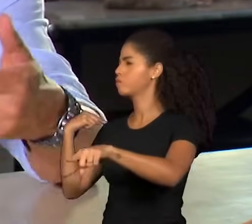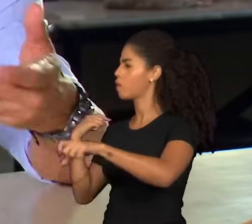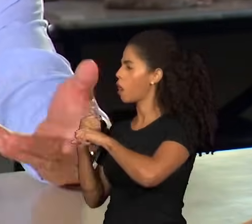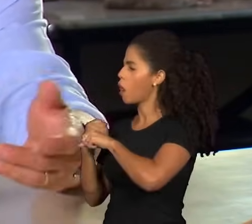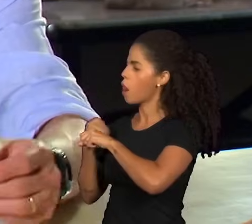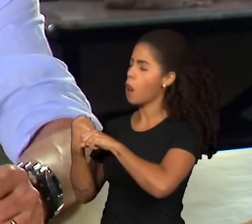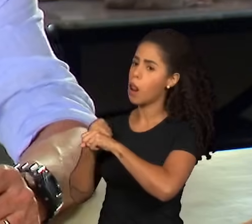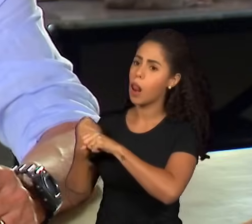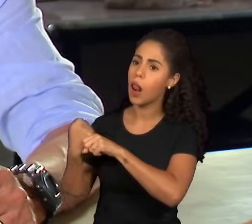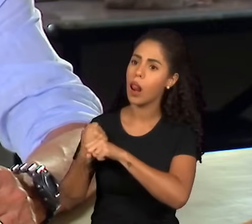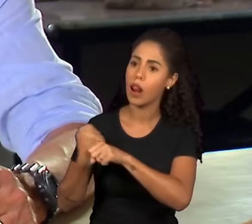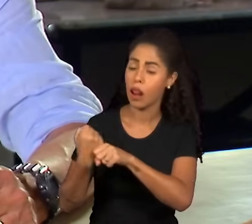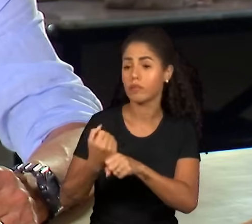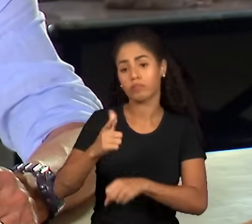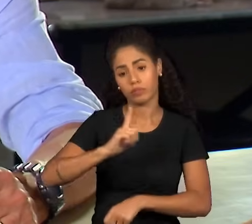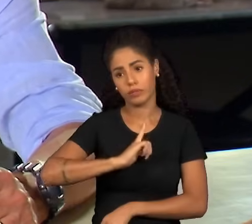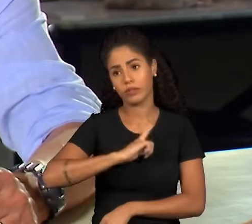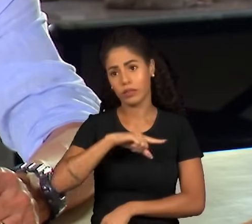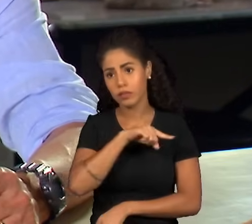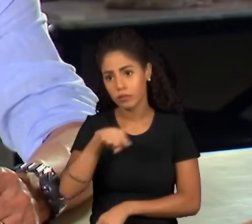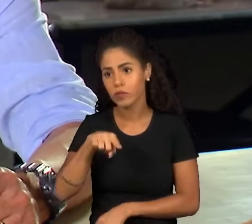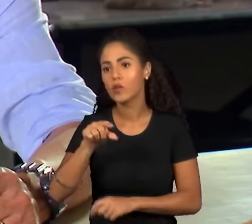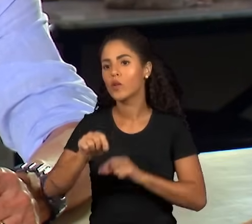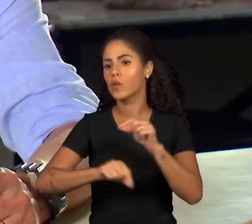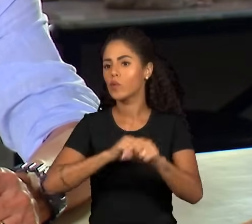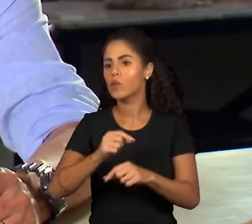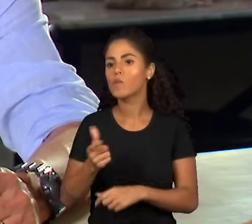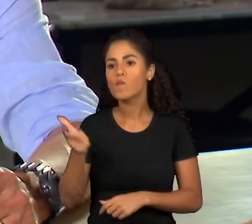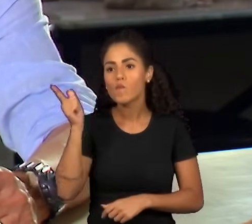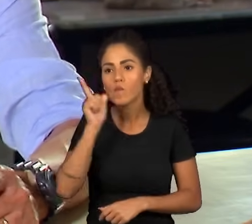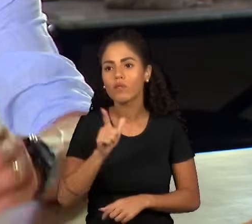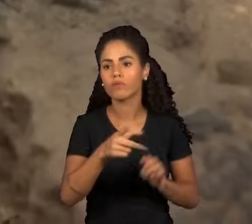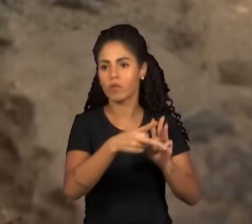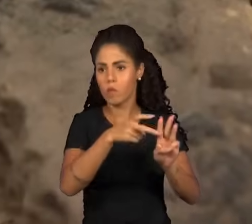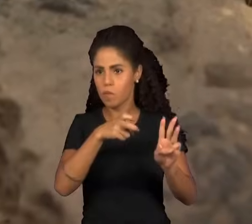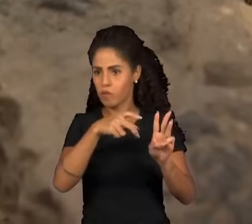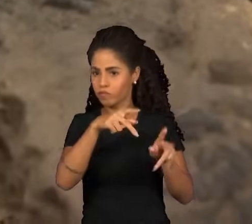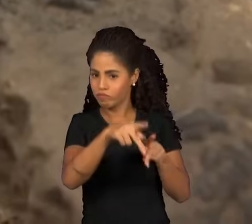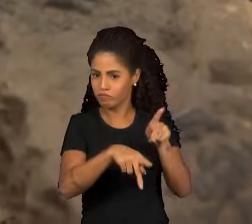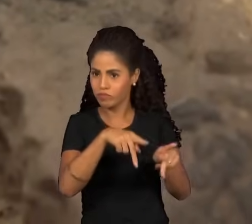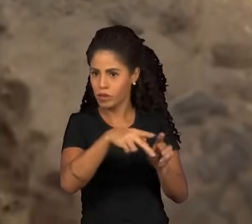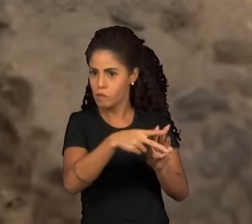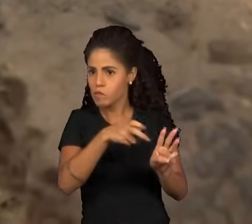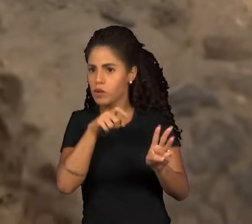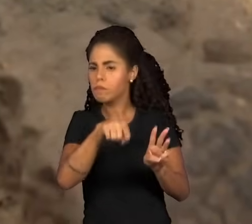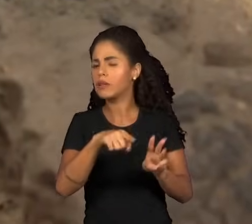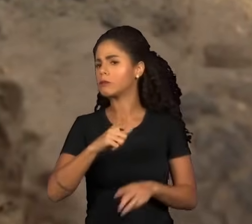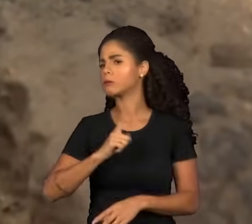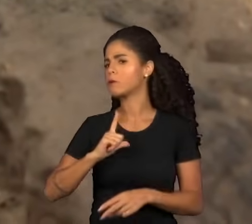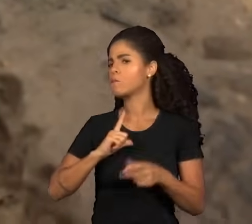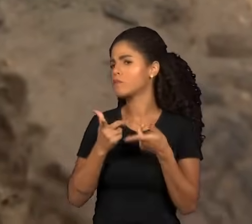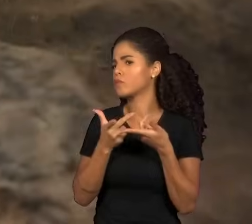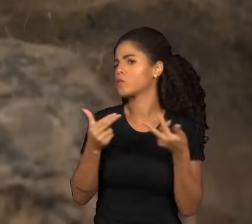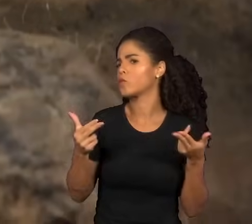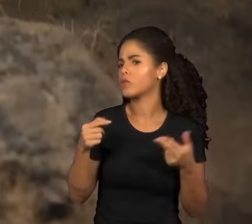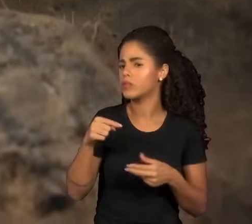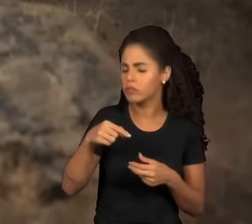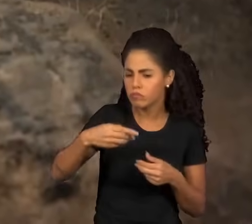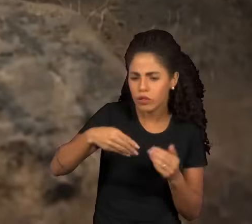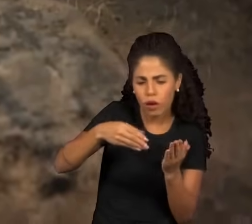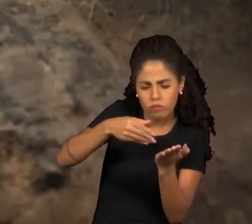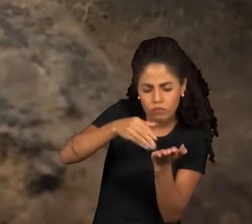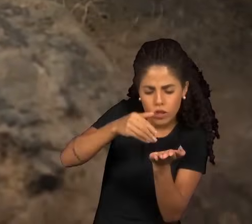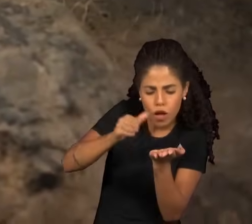a mais que corrobora essa hipótese de que eles foram formados pelos povos indígenas. Mas tinha uma questão que estava aberta ainda, é se esses solos foram